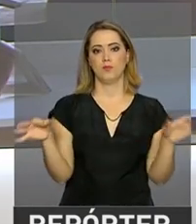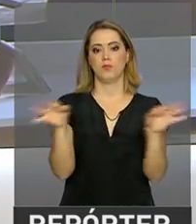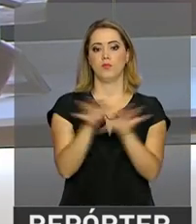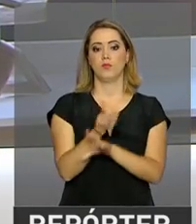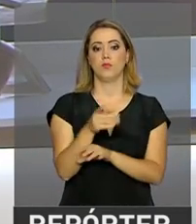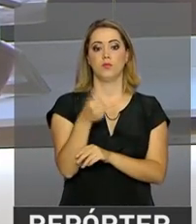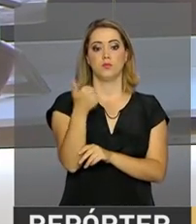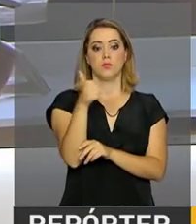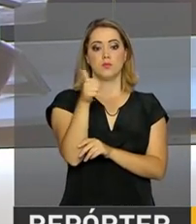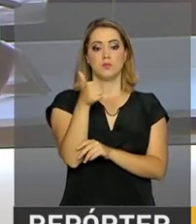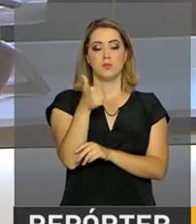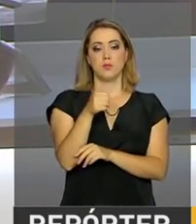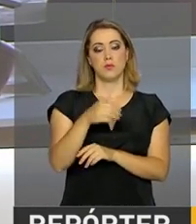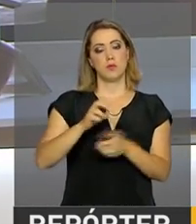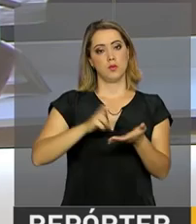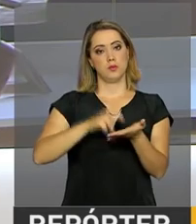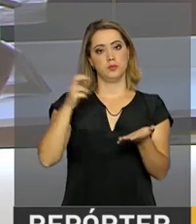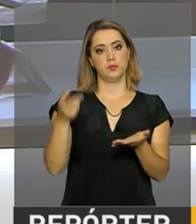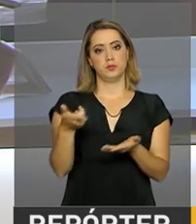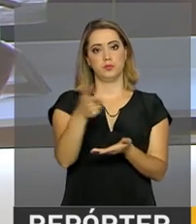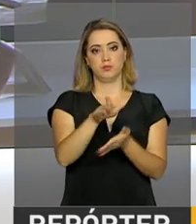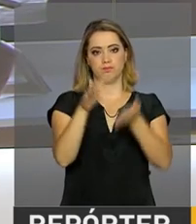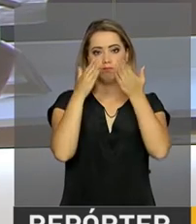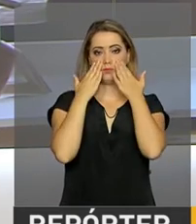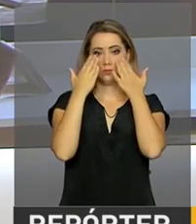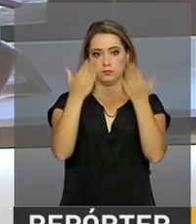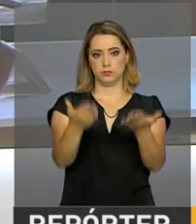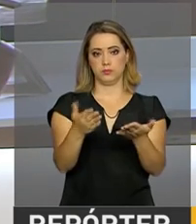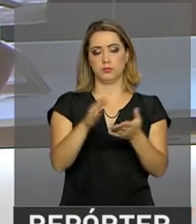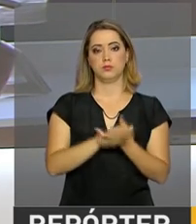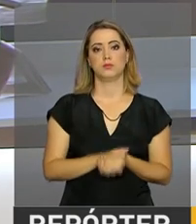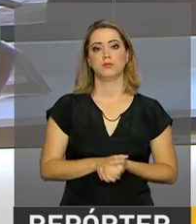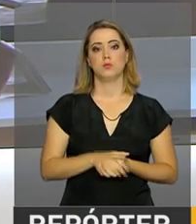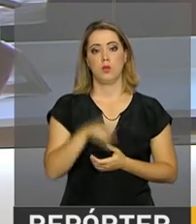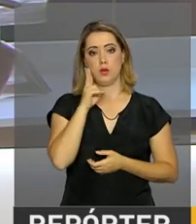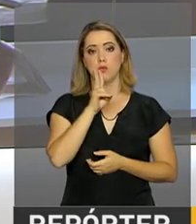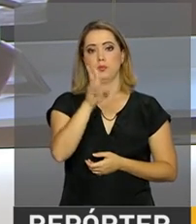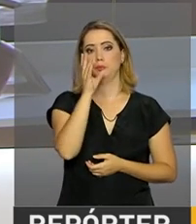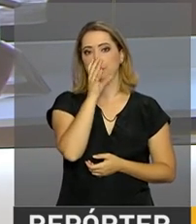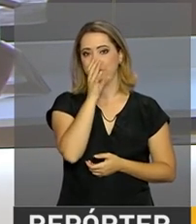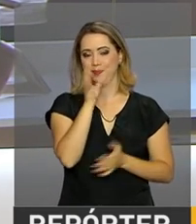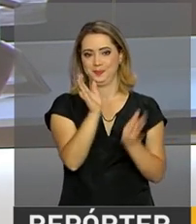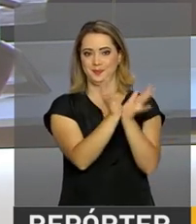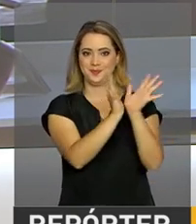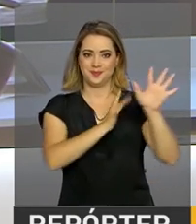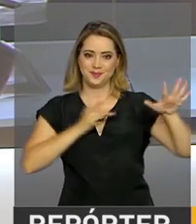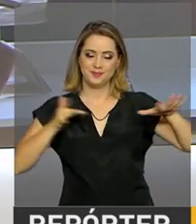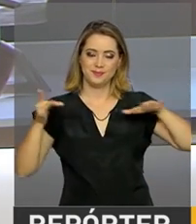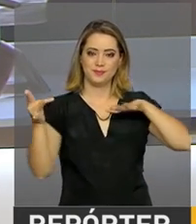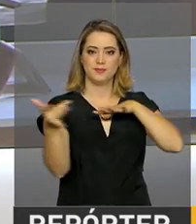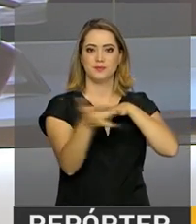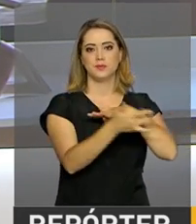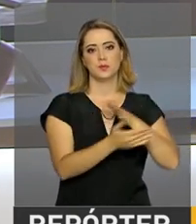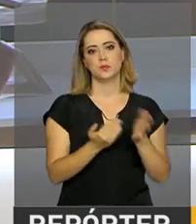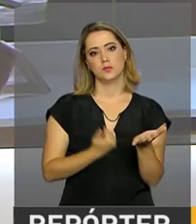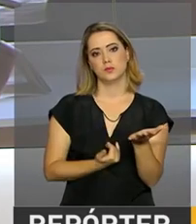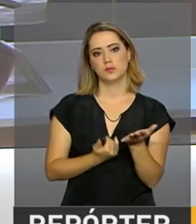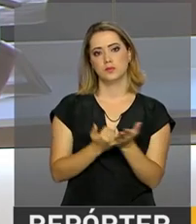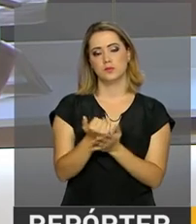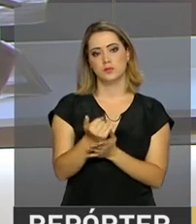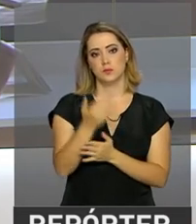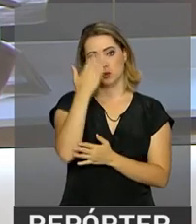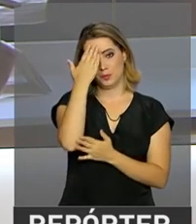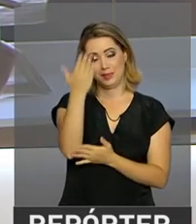voltamos às 11 da manhã na próxima edição do repórter nbr você pode acompanhar também as novidades em nossas redes sociais